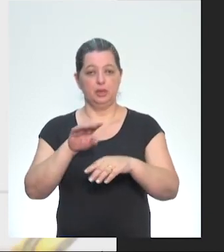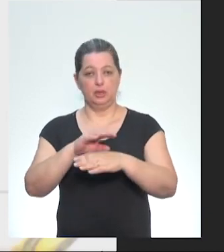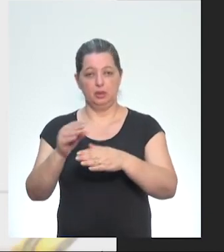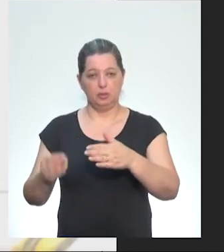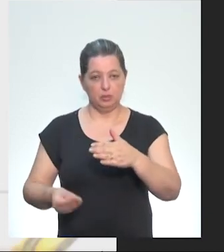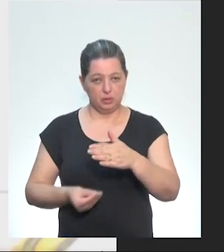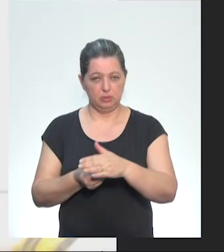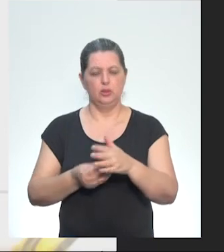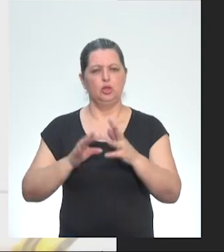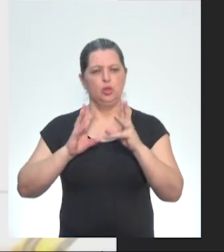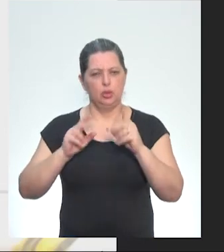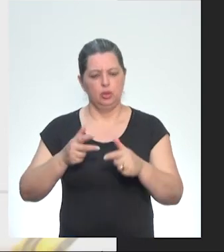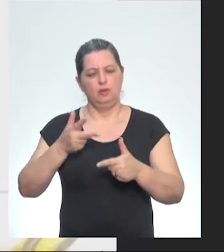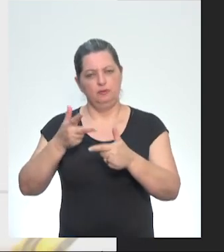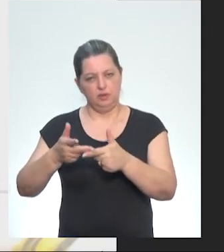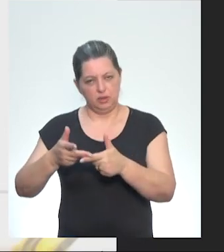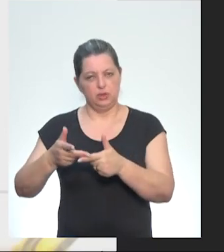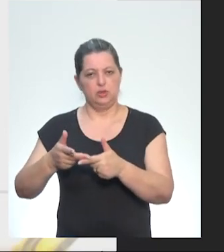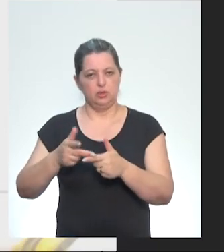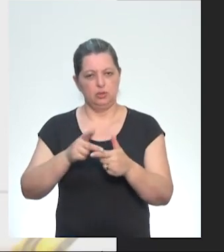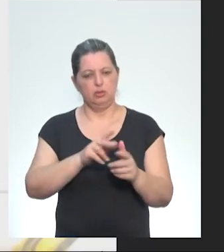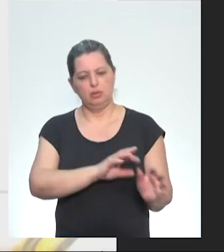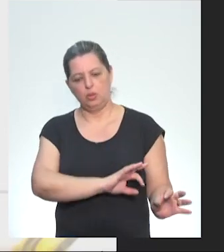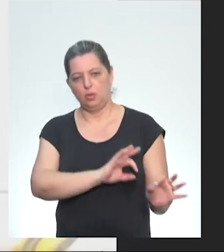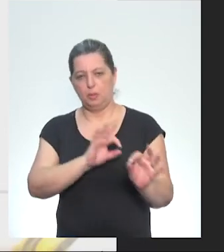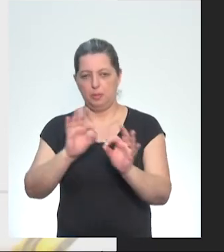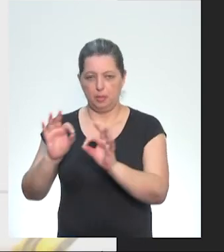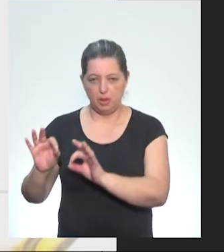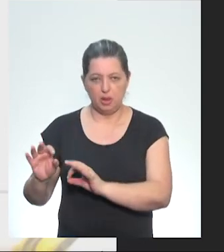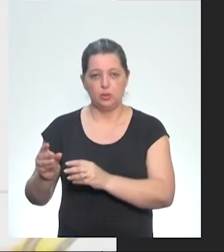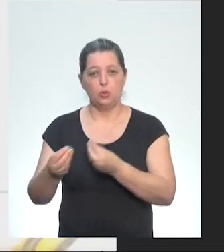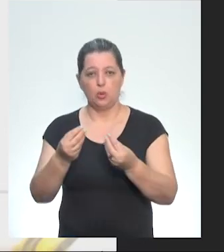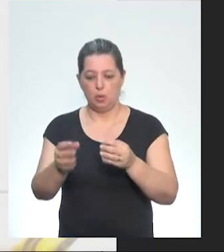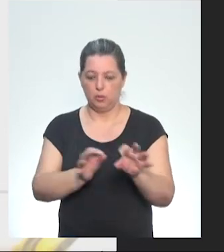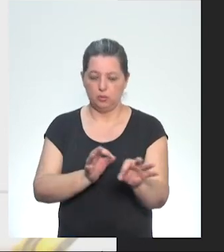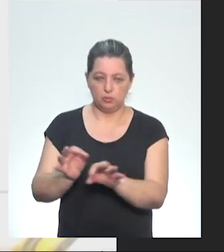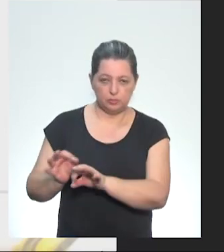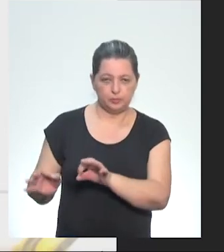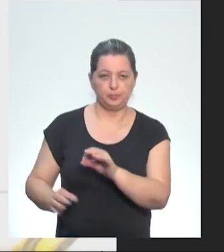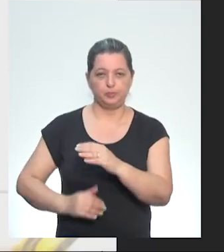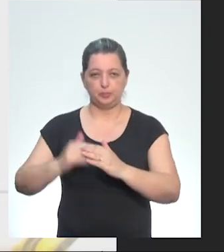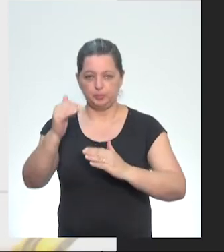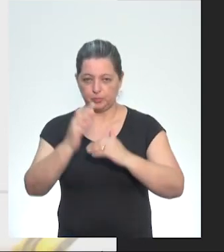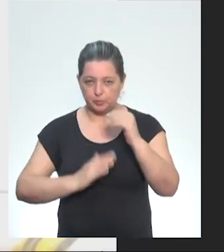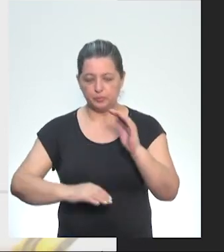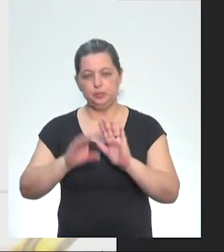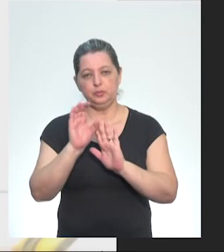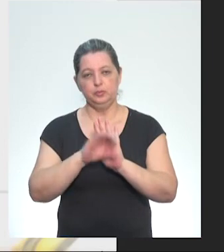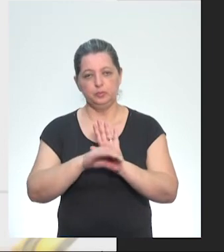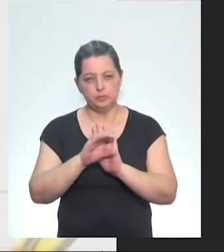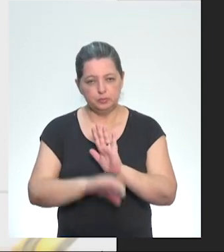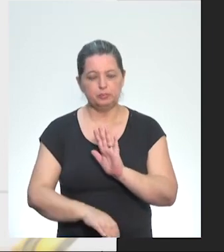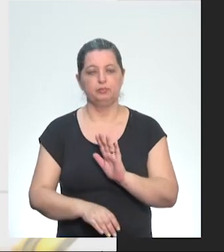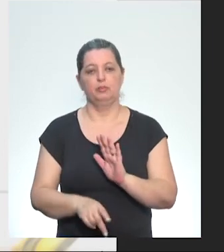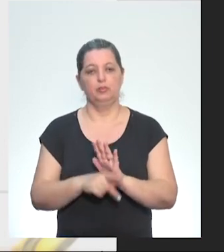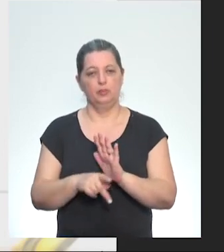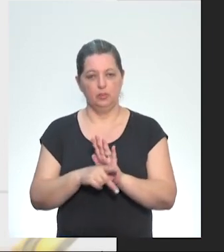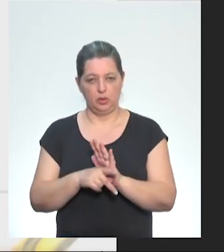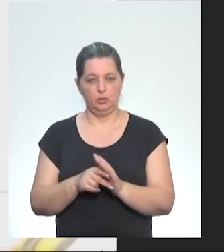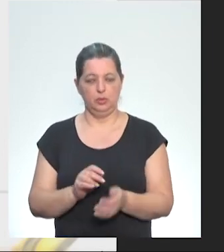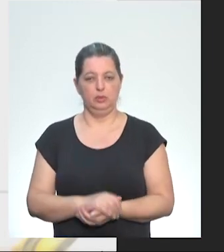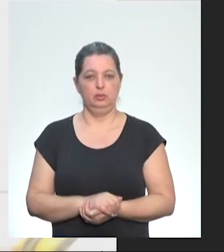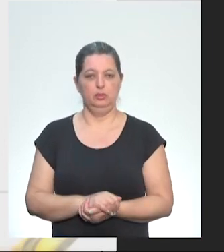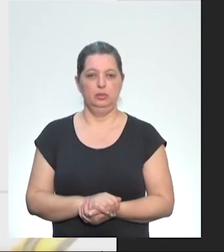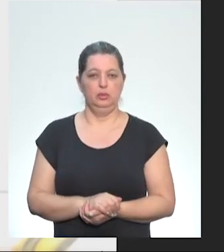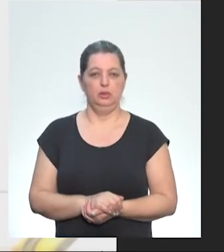vídeo completo com o plano da aula, com as habilidades do currículo, porque eu acho que ajuda bastante também